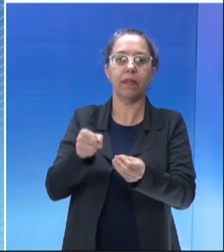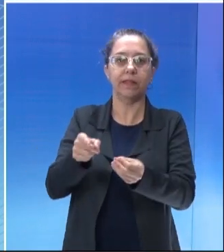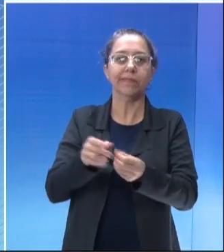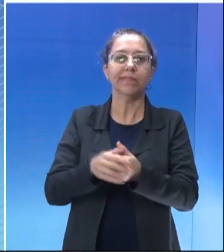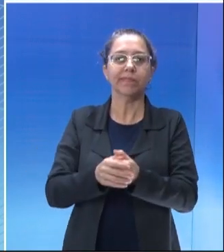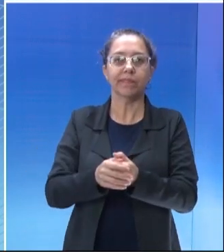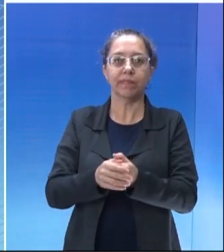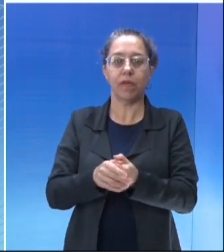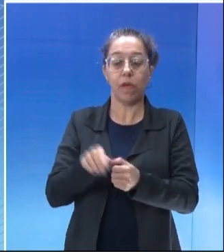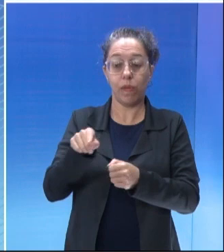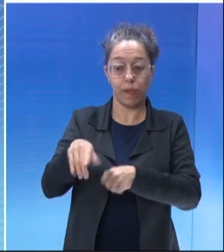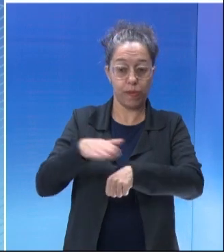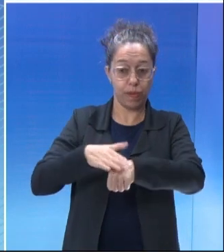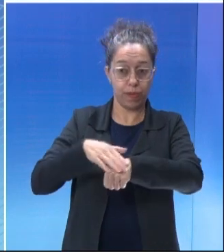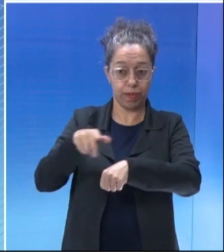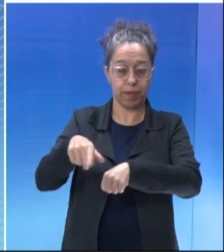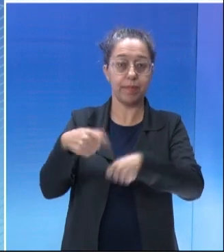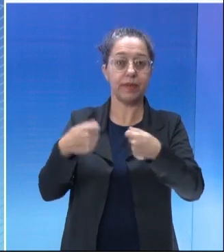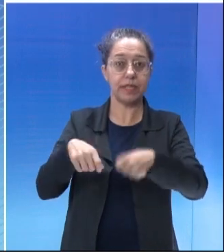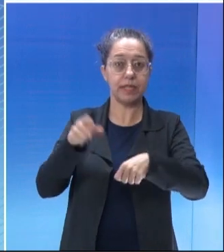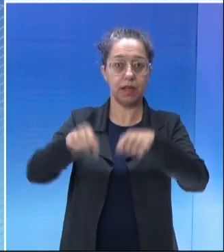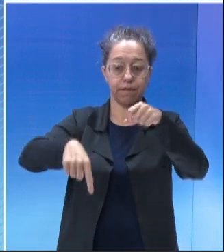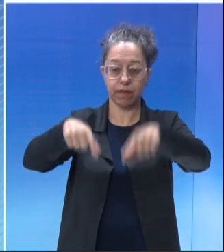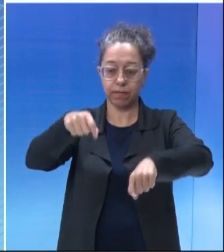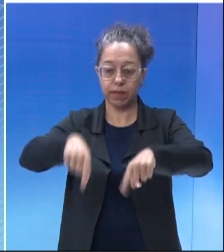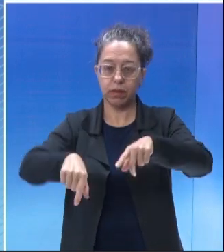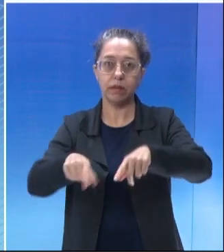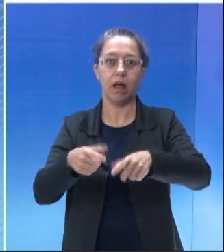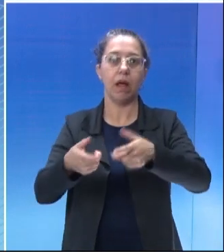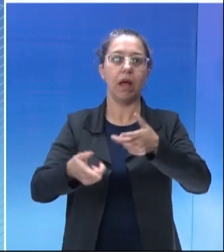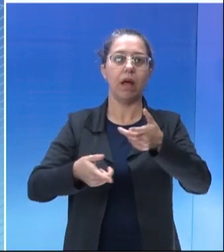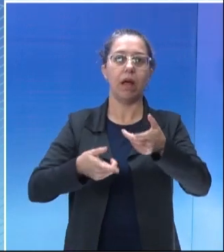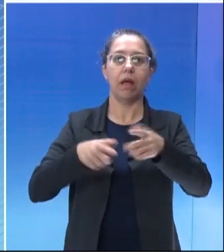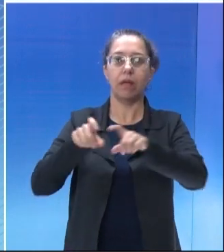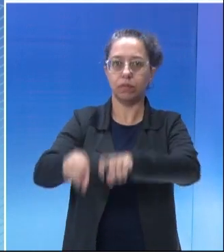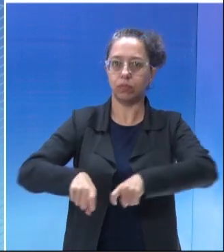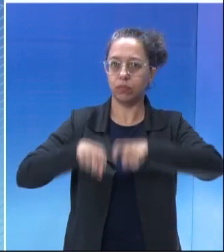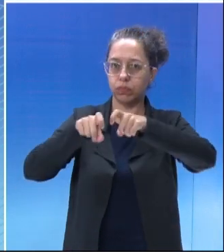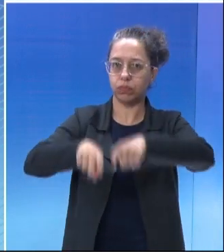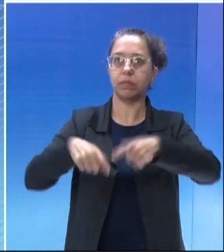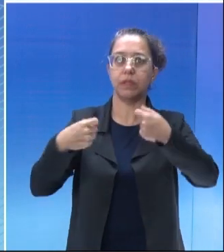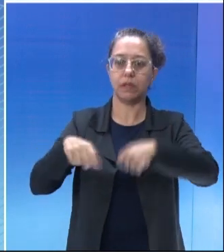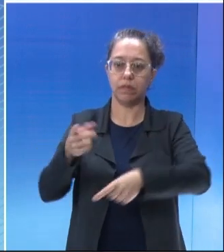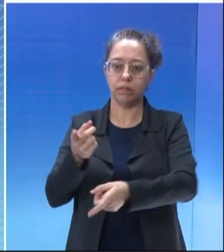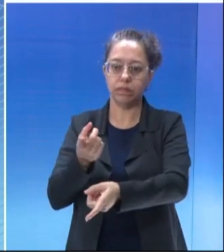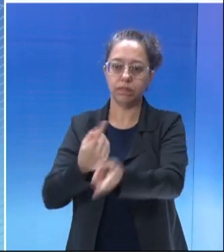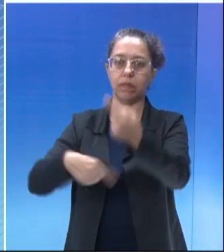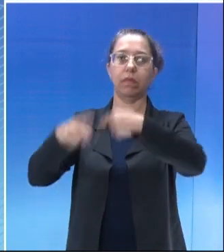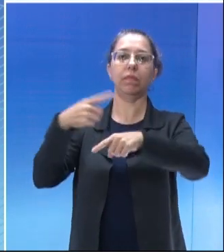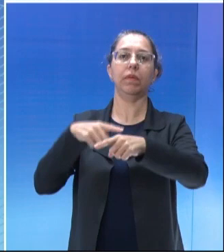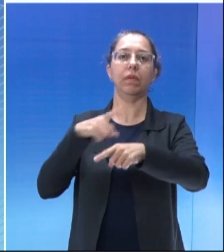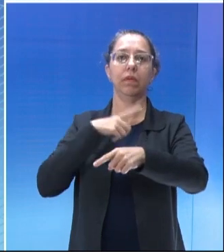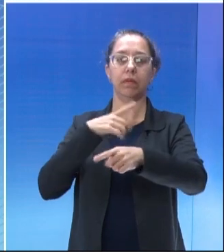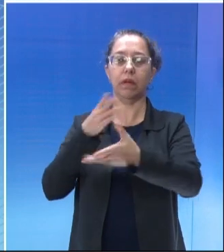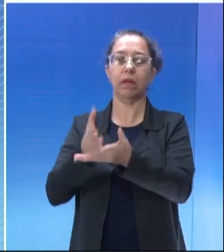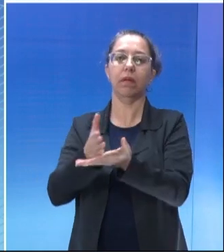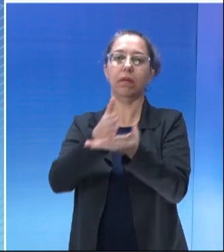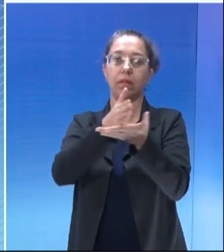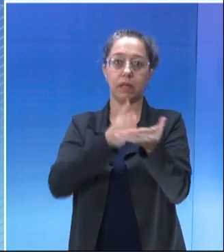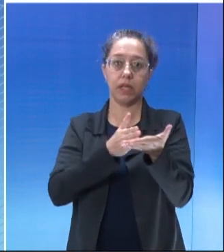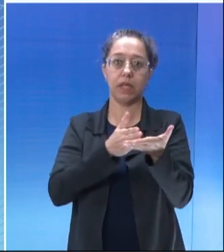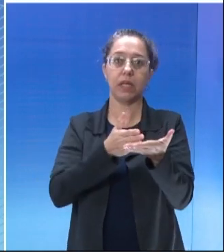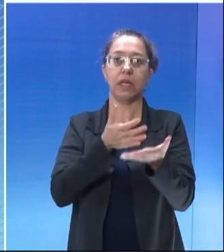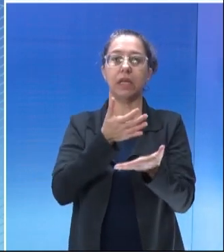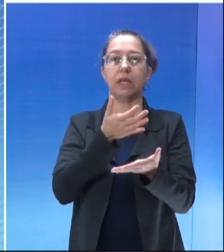que tornar aquelas terras agricultáveis, tinham que produzir. E dessa produção, uma boa parte, 1/6